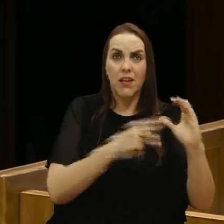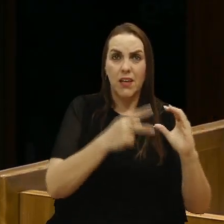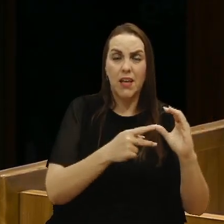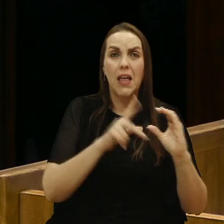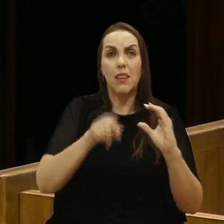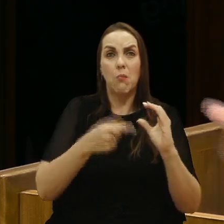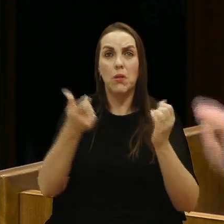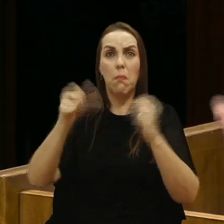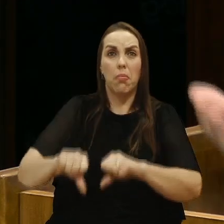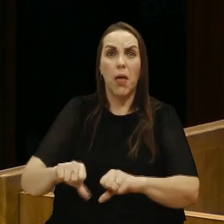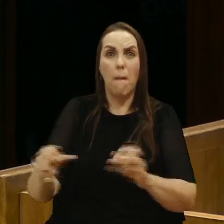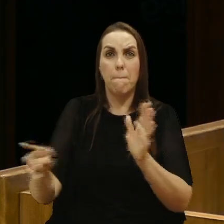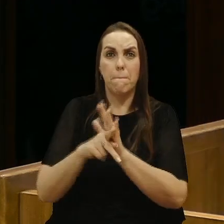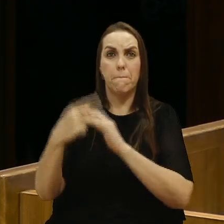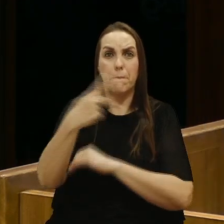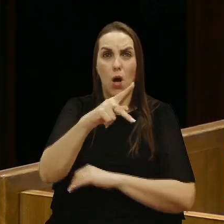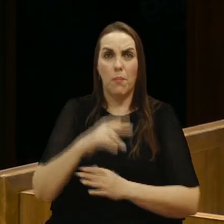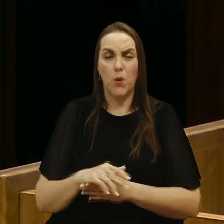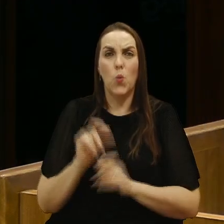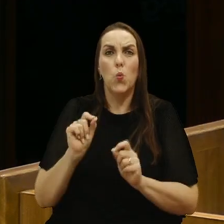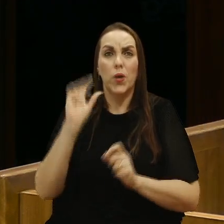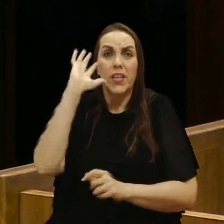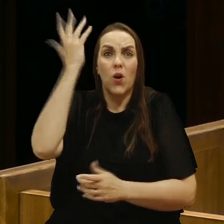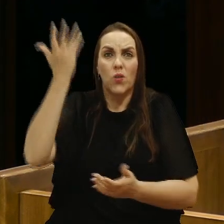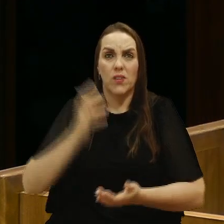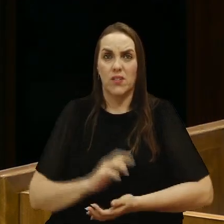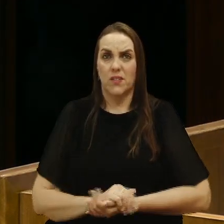próprio projeto. O que está acontecendo?